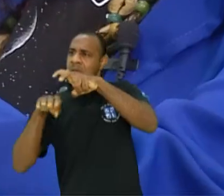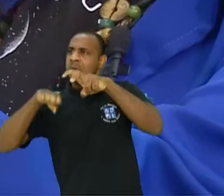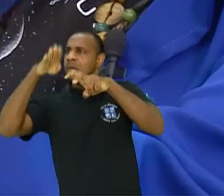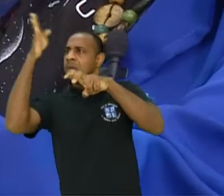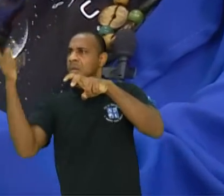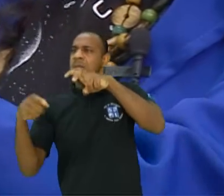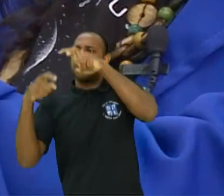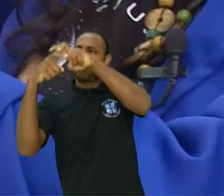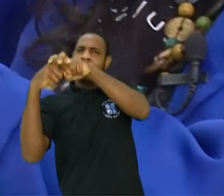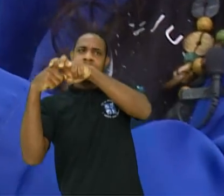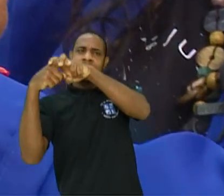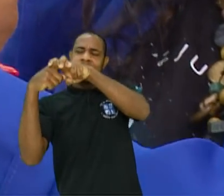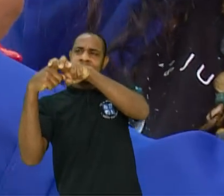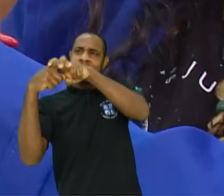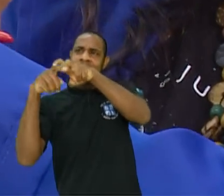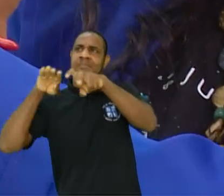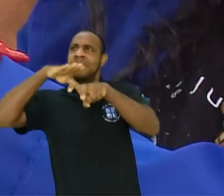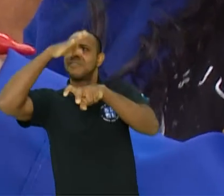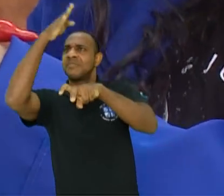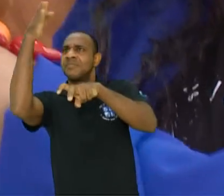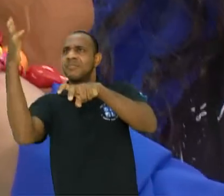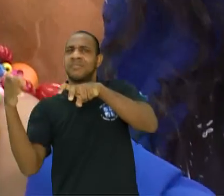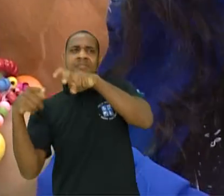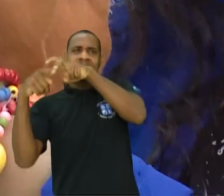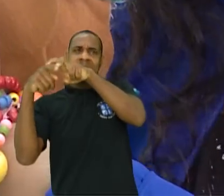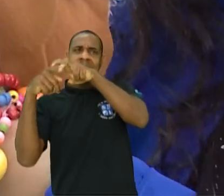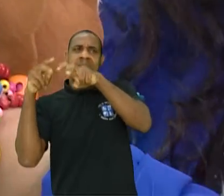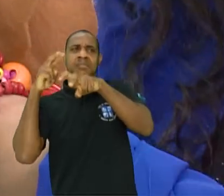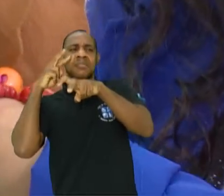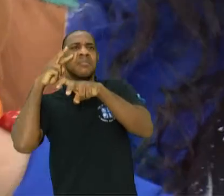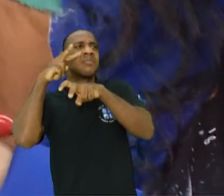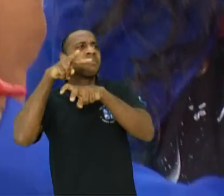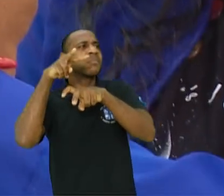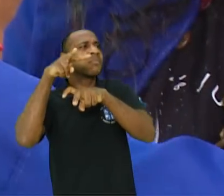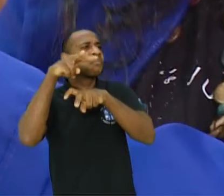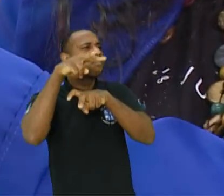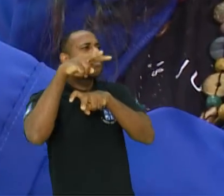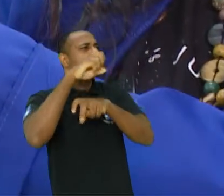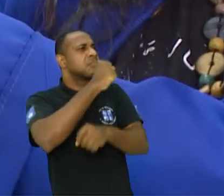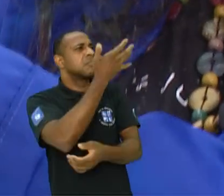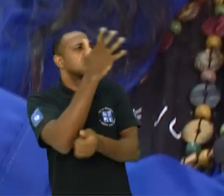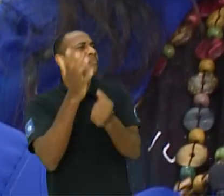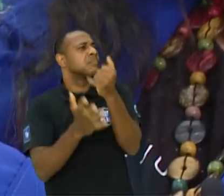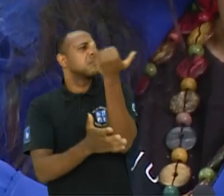no alto. E a águia, olhando aquela paisagem linda,